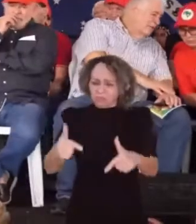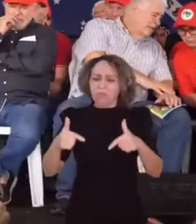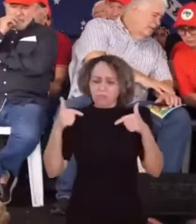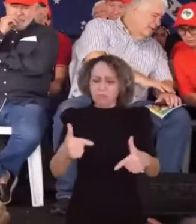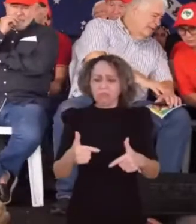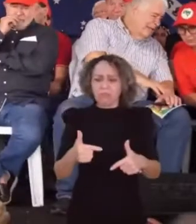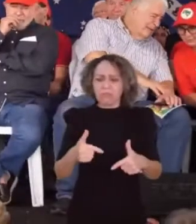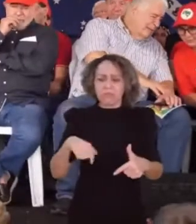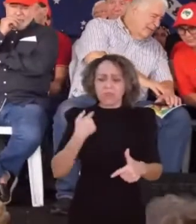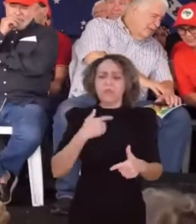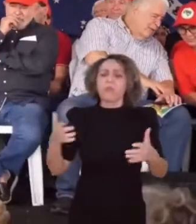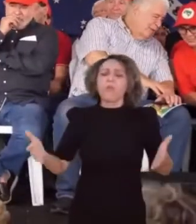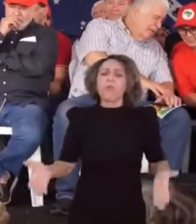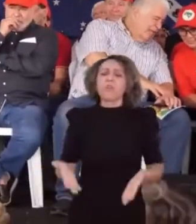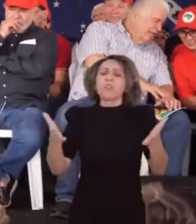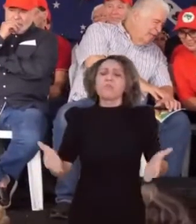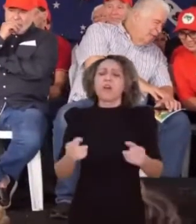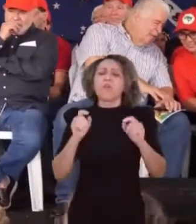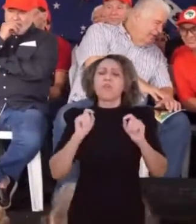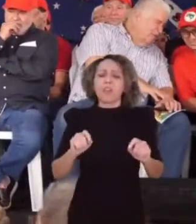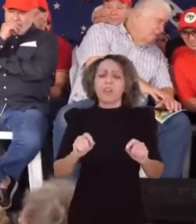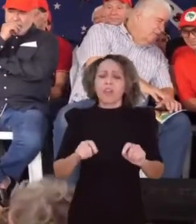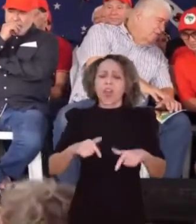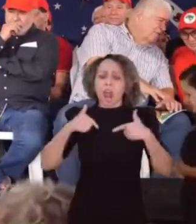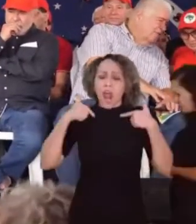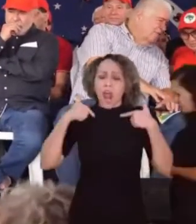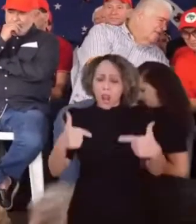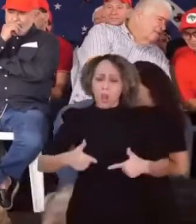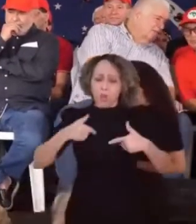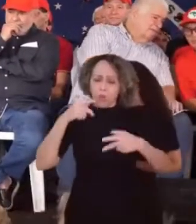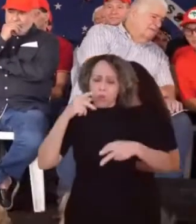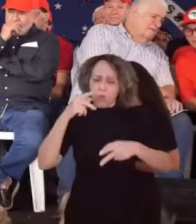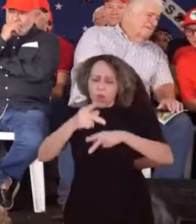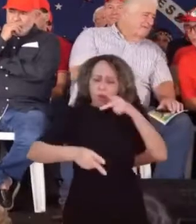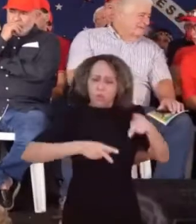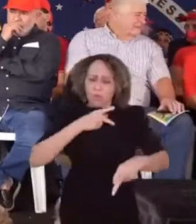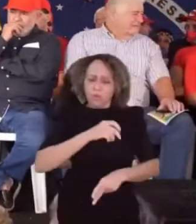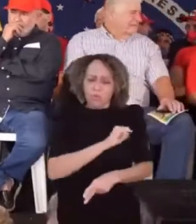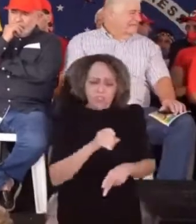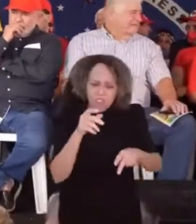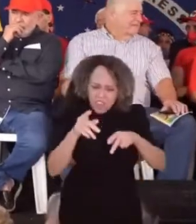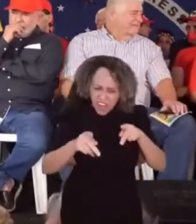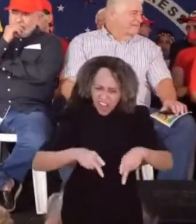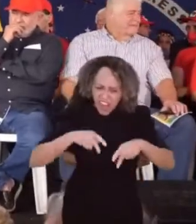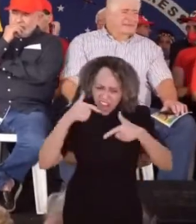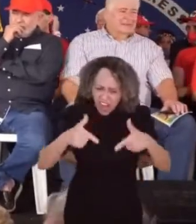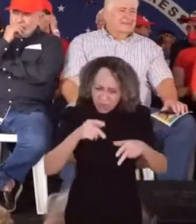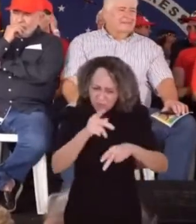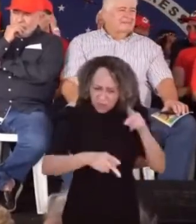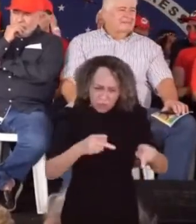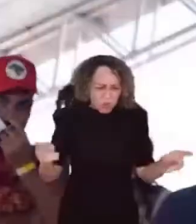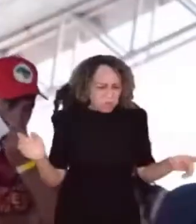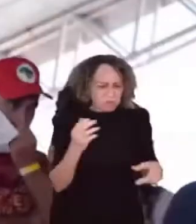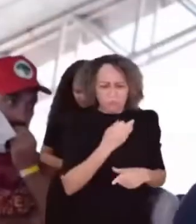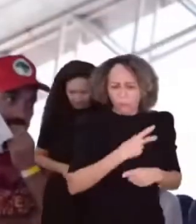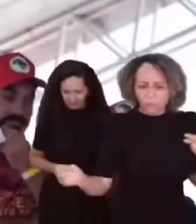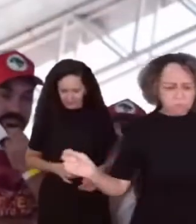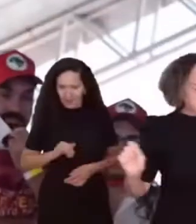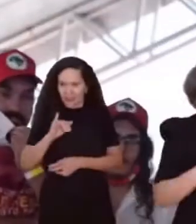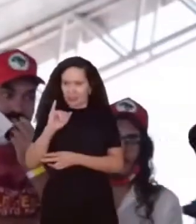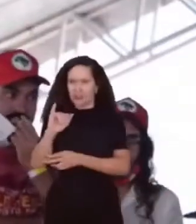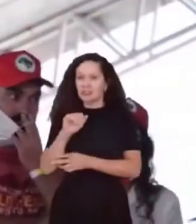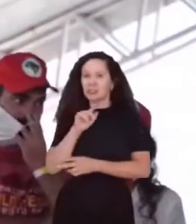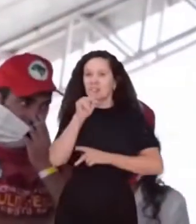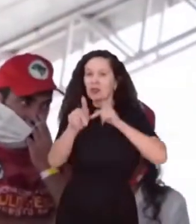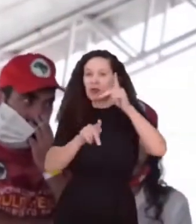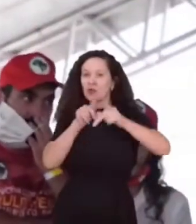massas. Sem a luta de massas, não haverá conquistas. Sem o povo se mobilizar, nós não vamos